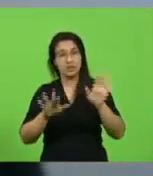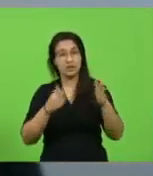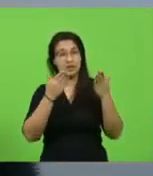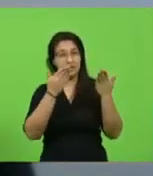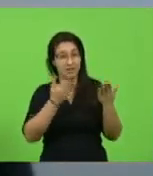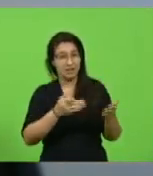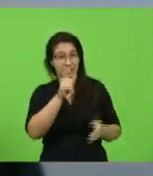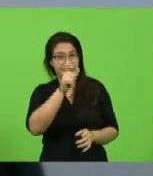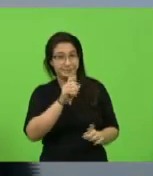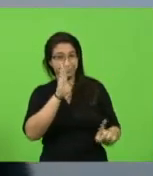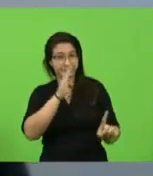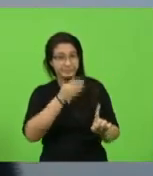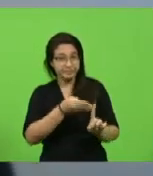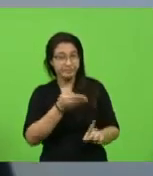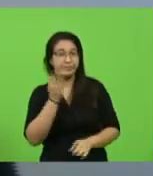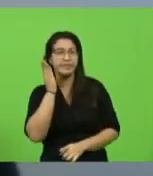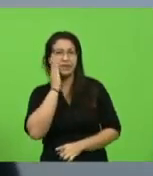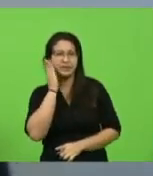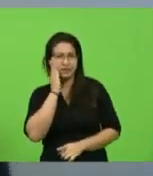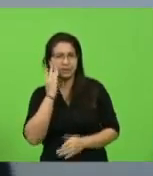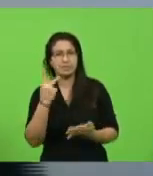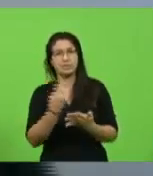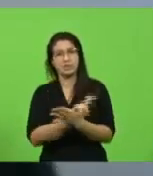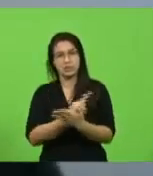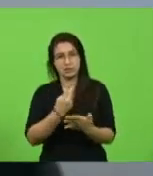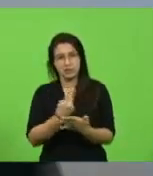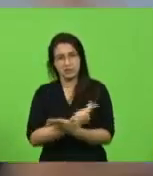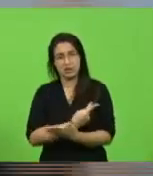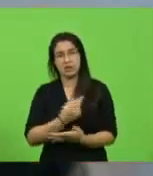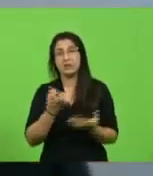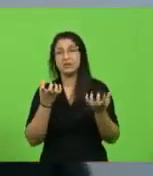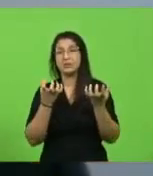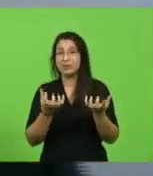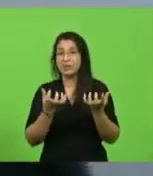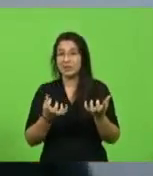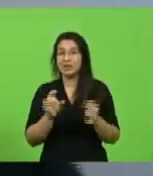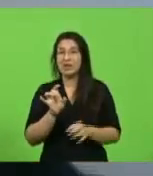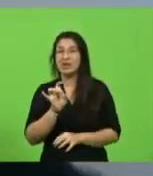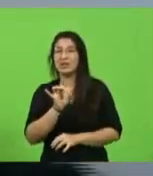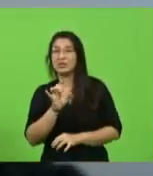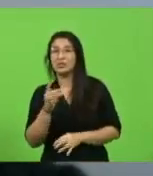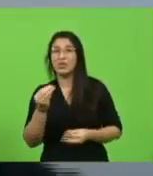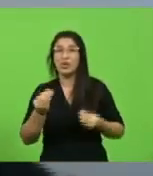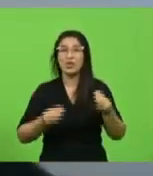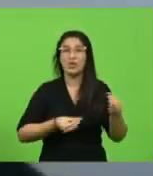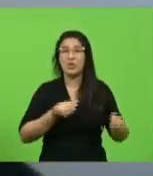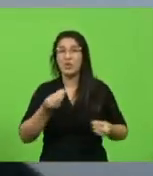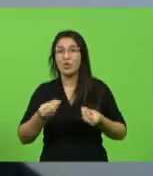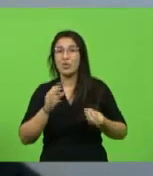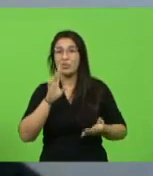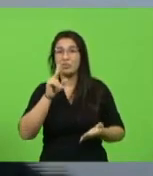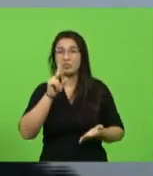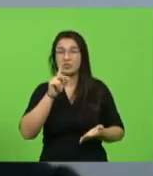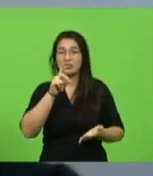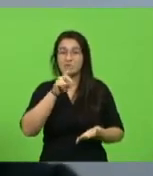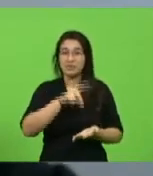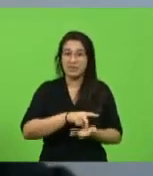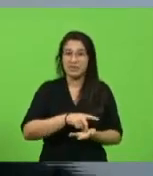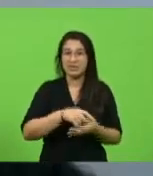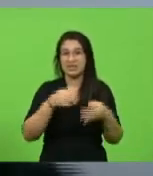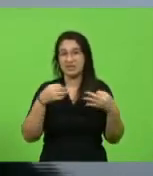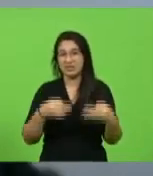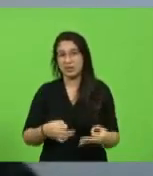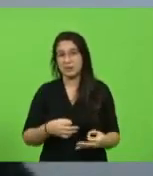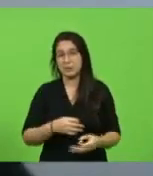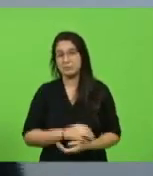sabia perfeitamente da ilicitude e buscava somente alguma forma para justificá-la. É por isso